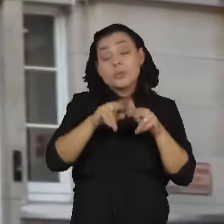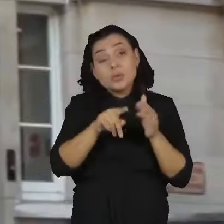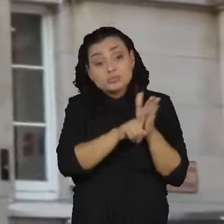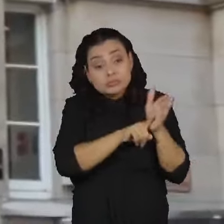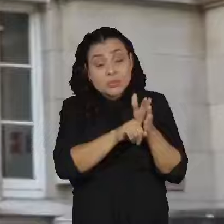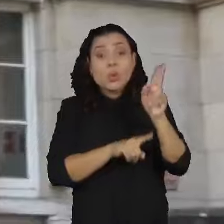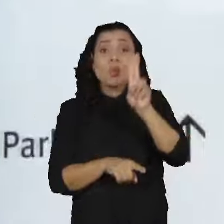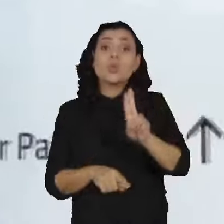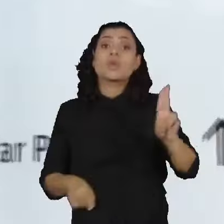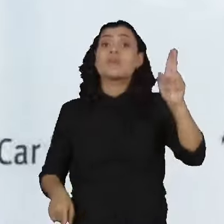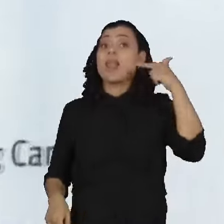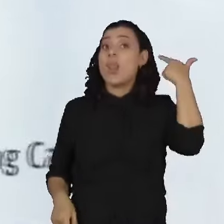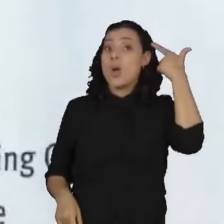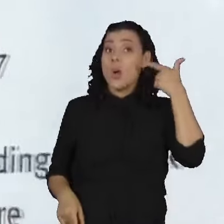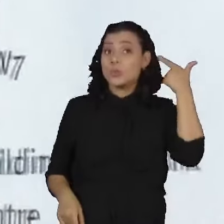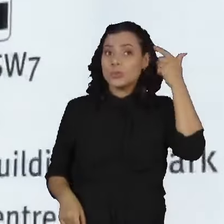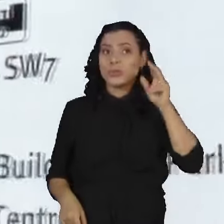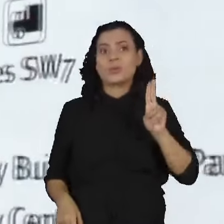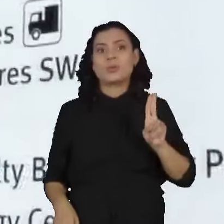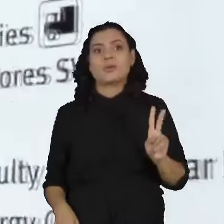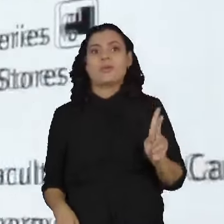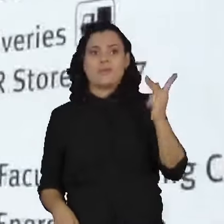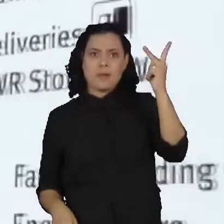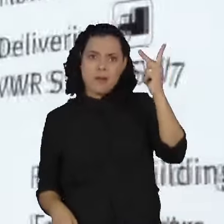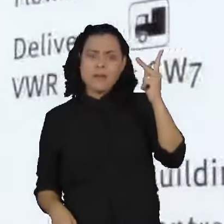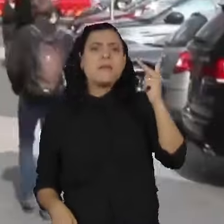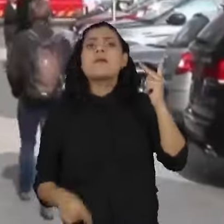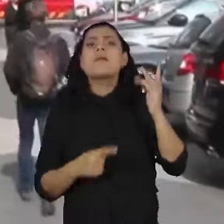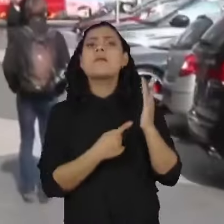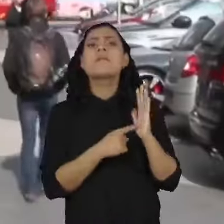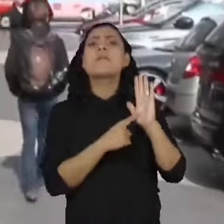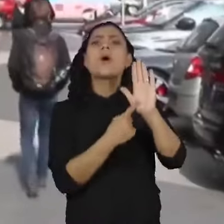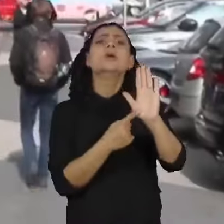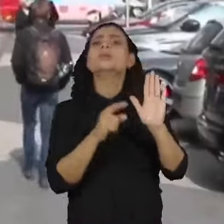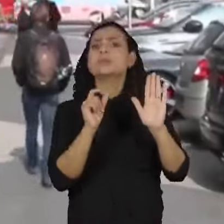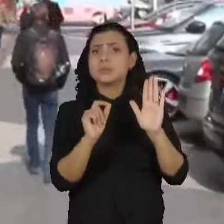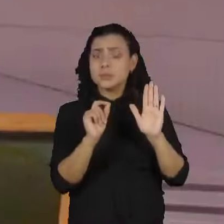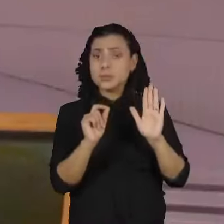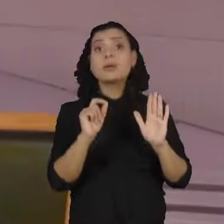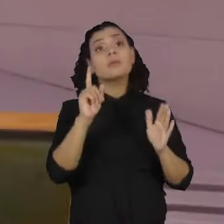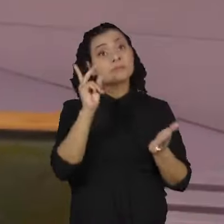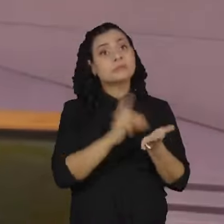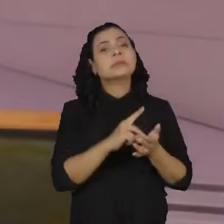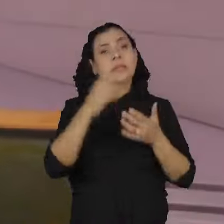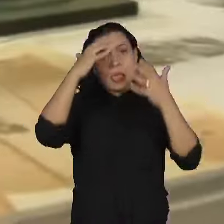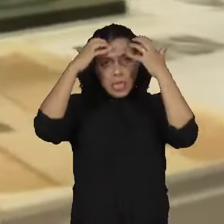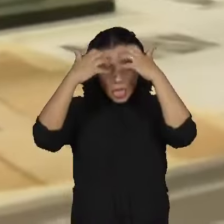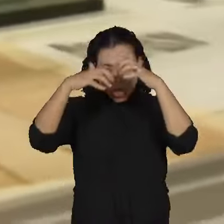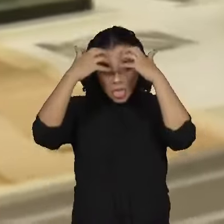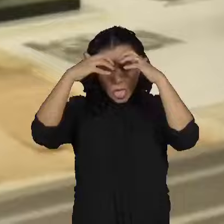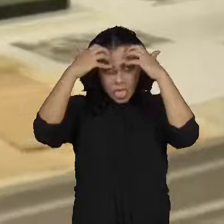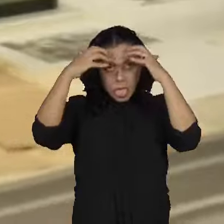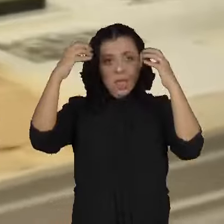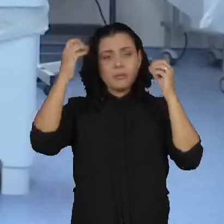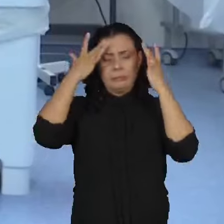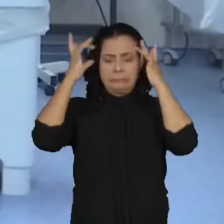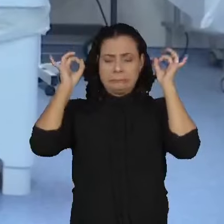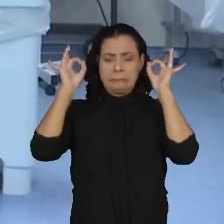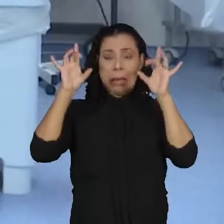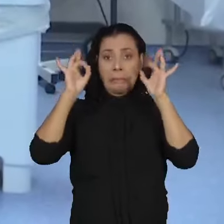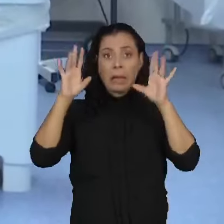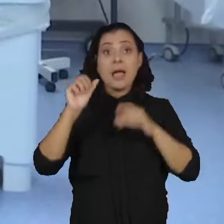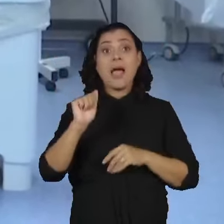Universidade de Londres, no Reino Unido, mostram o agravamento de distúrbios neurológicos. Enxaqueca,